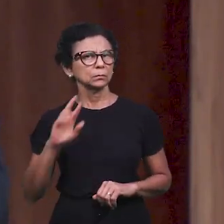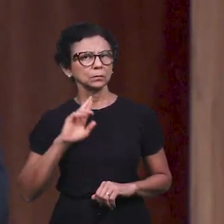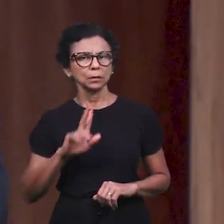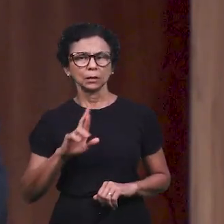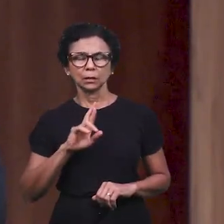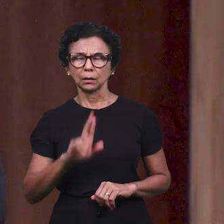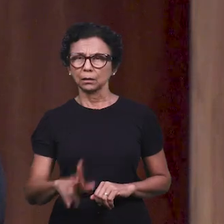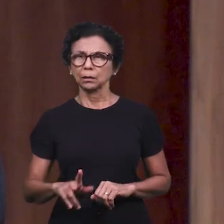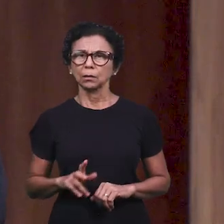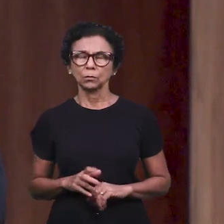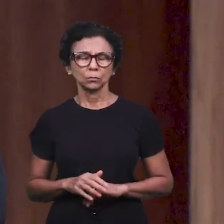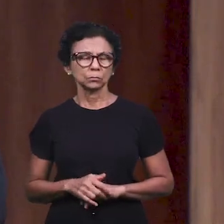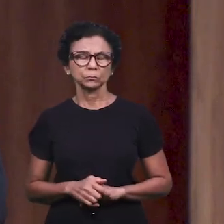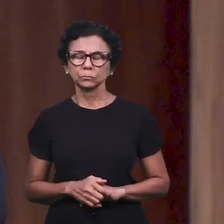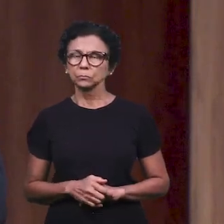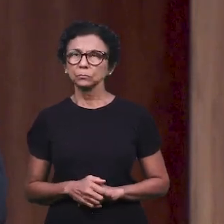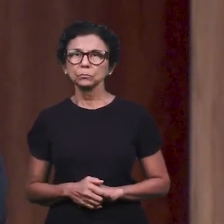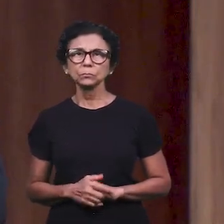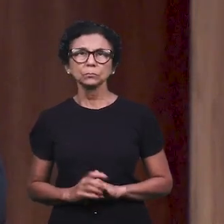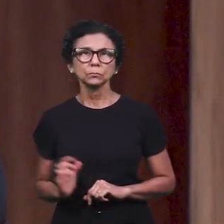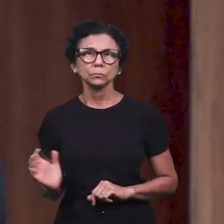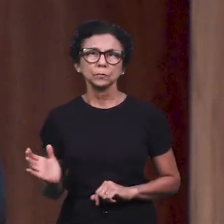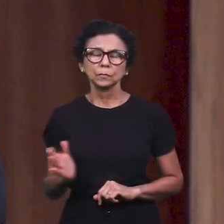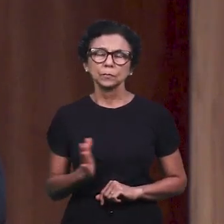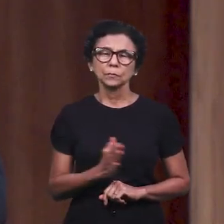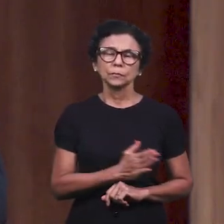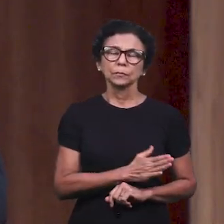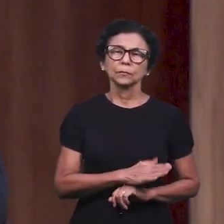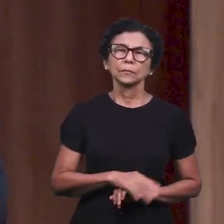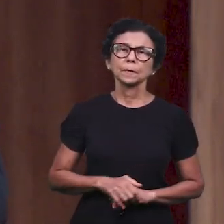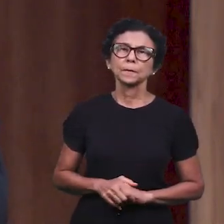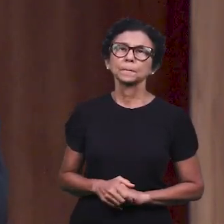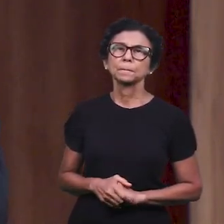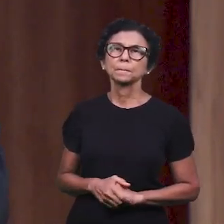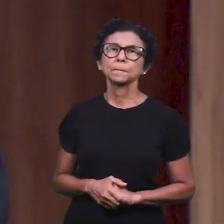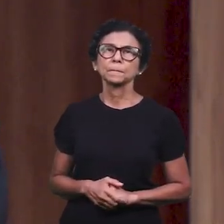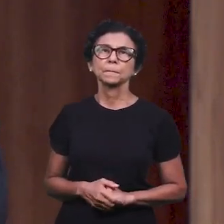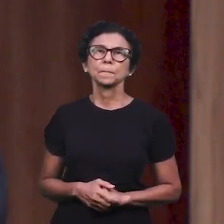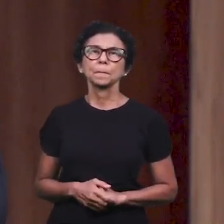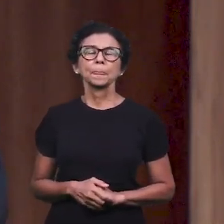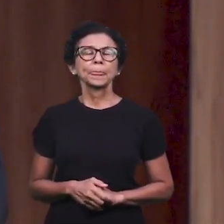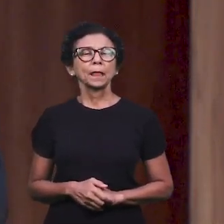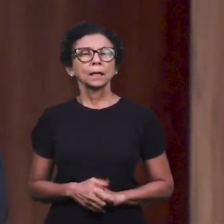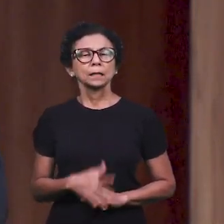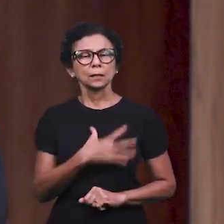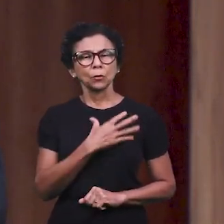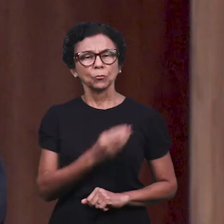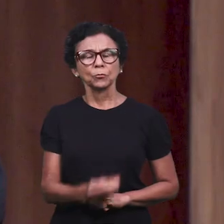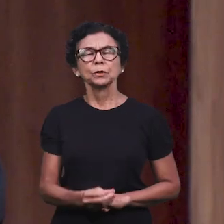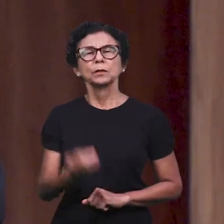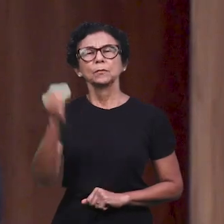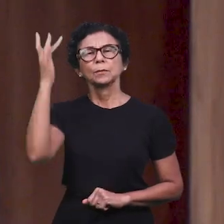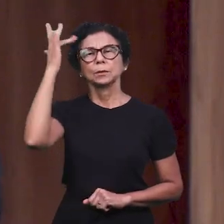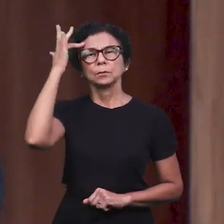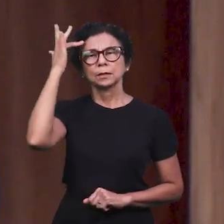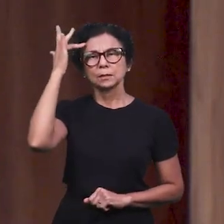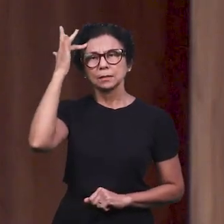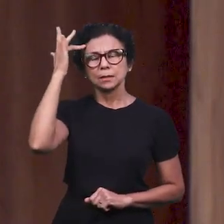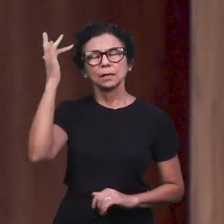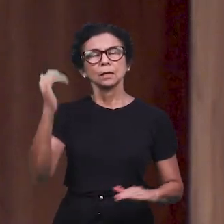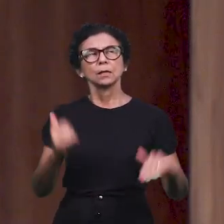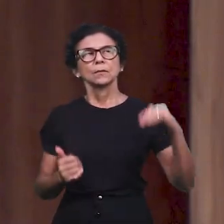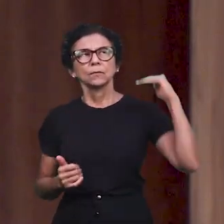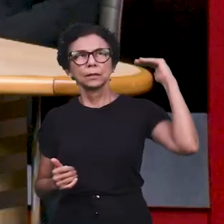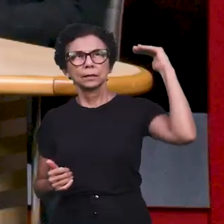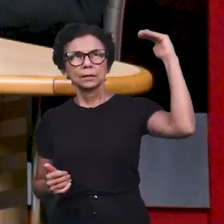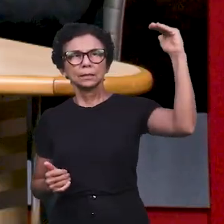deixa. Não lança teu pão sobre as águas. Exato. Depois de muitos dias, você vai achar, ele vai crescer, ele vai amadurecer, e ele vai